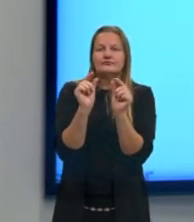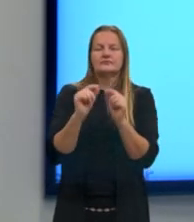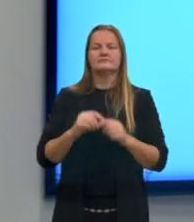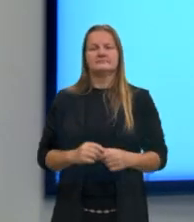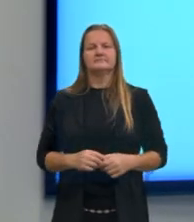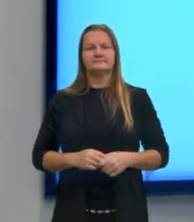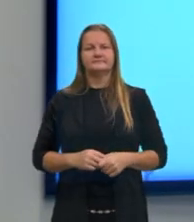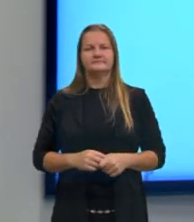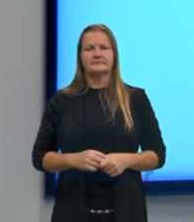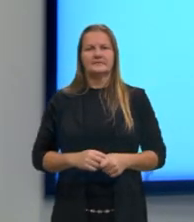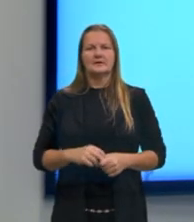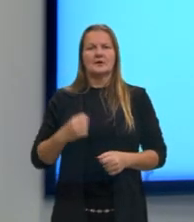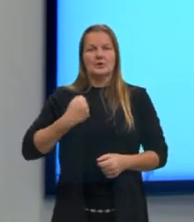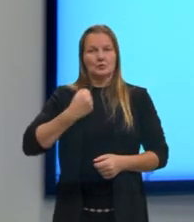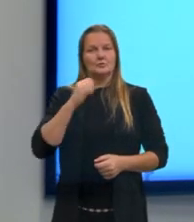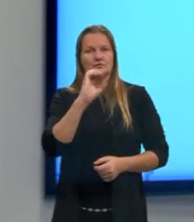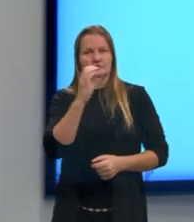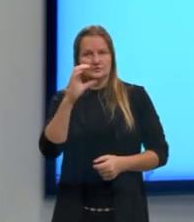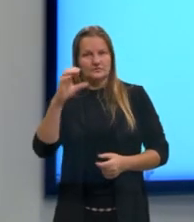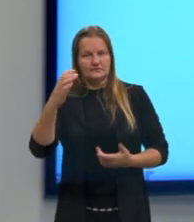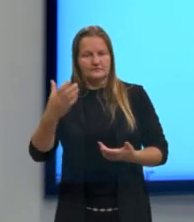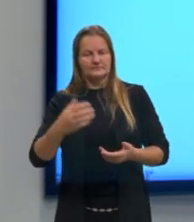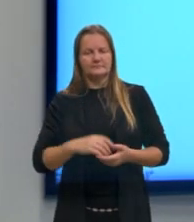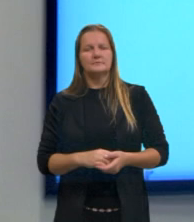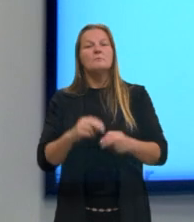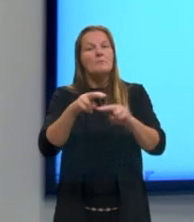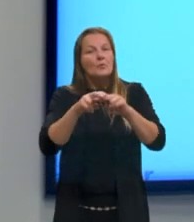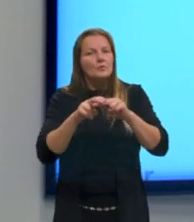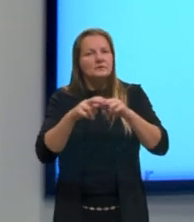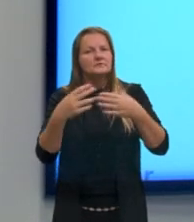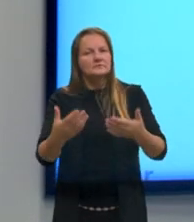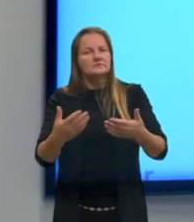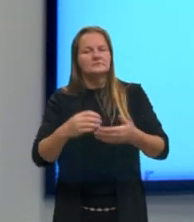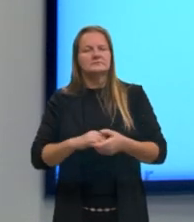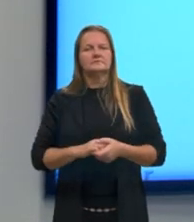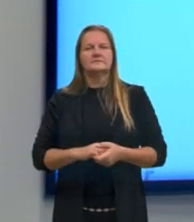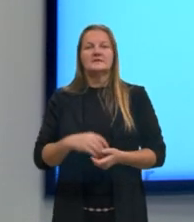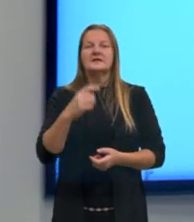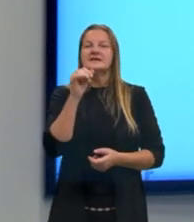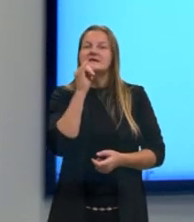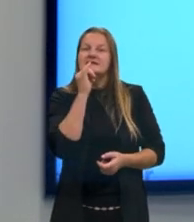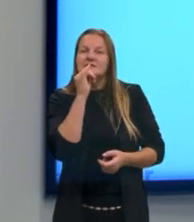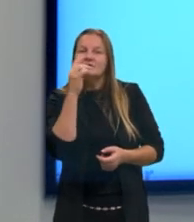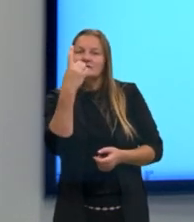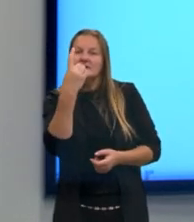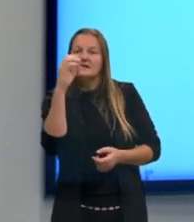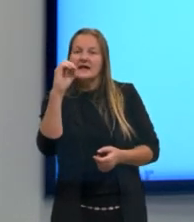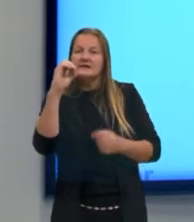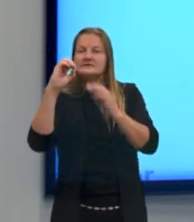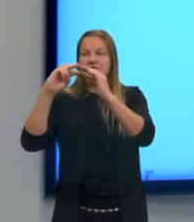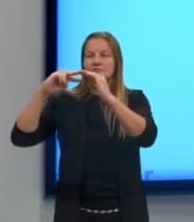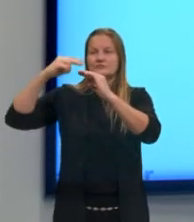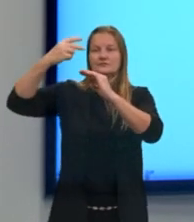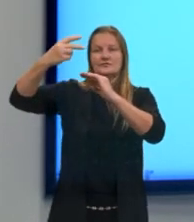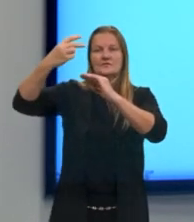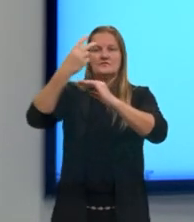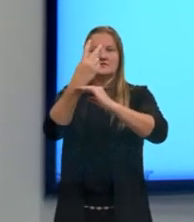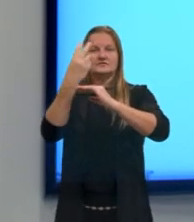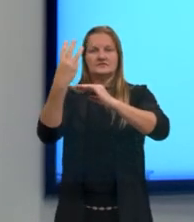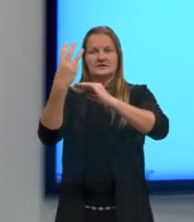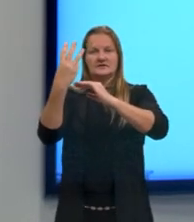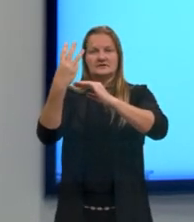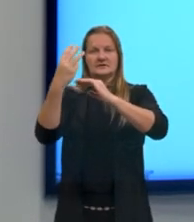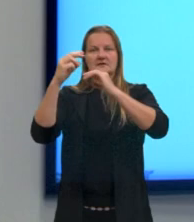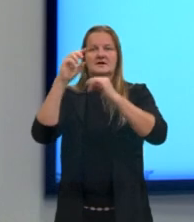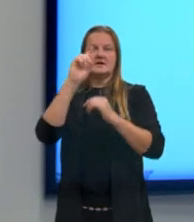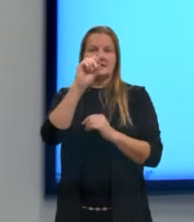compactas quando a gente usa a notação científica que a Justamente esse 10 elevado a 23 e aqui em